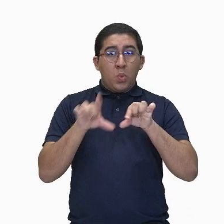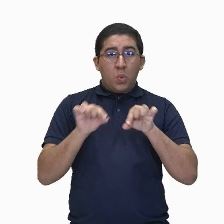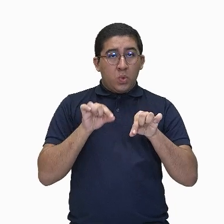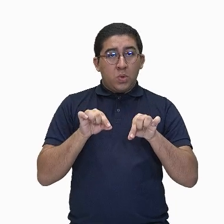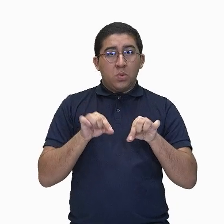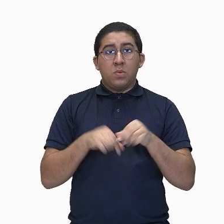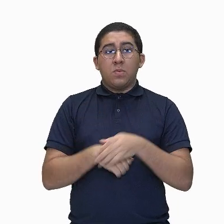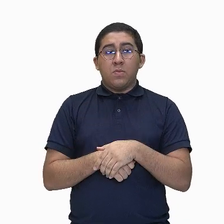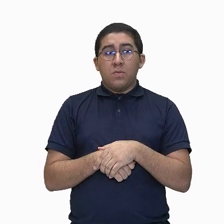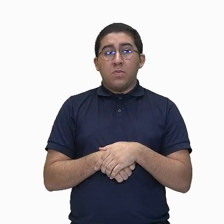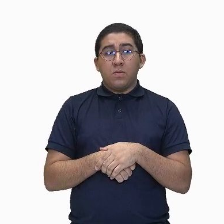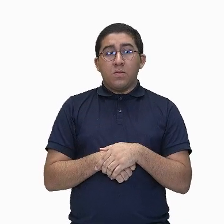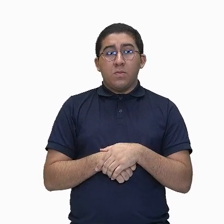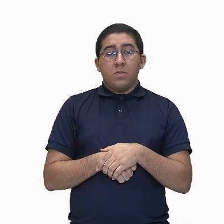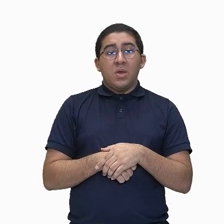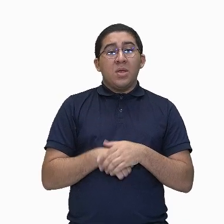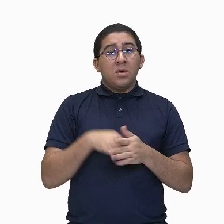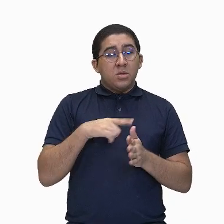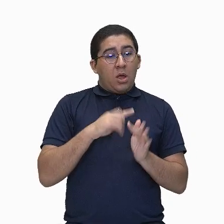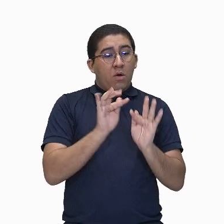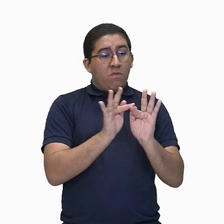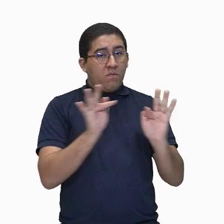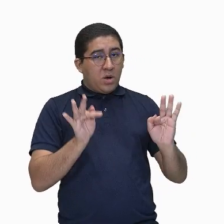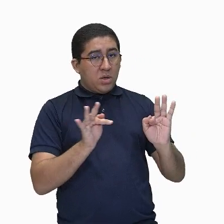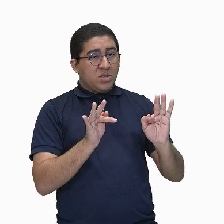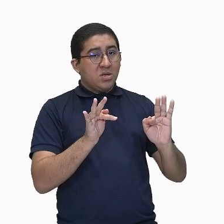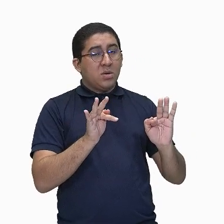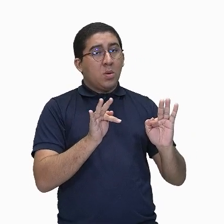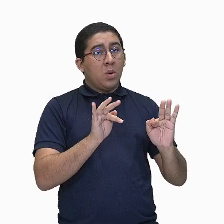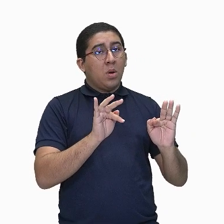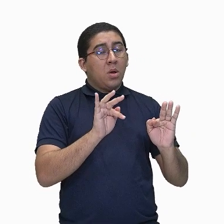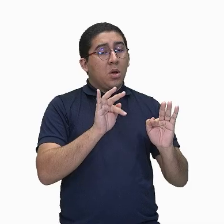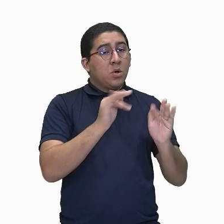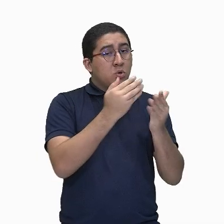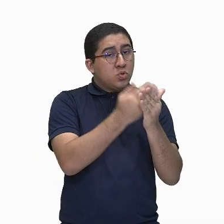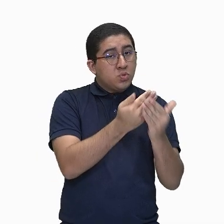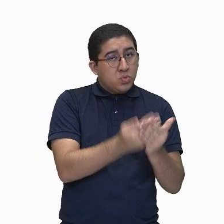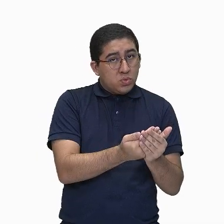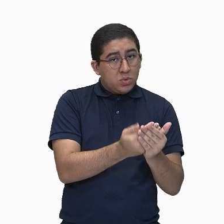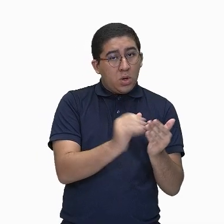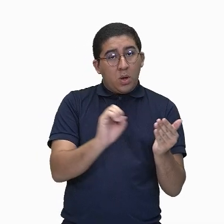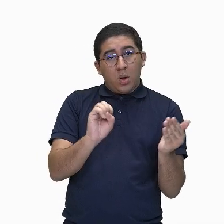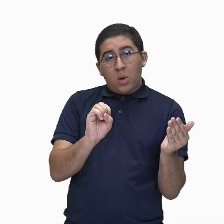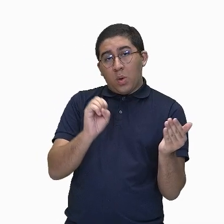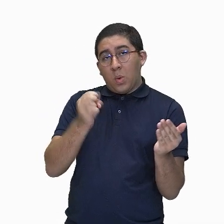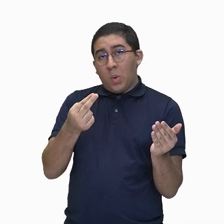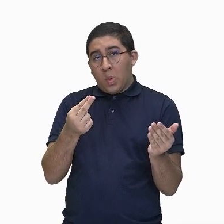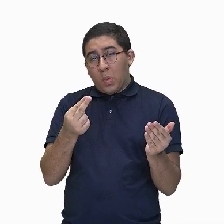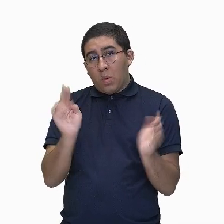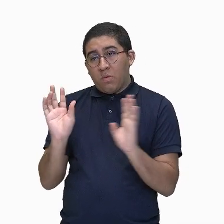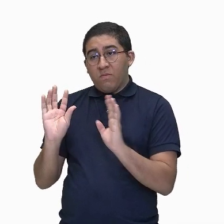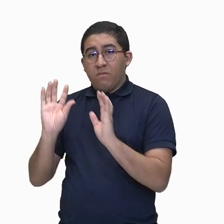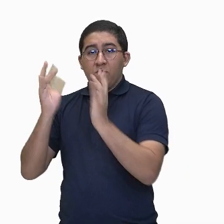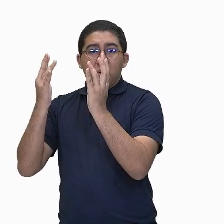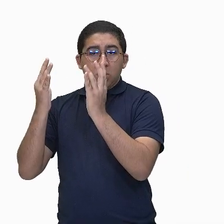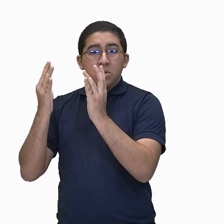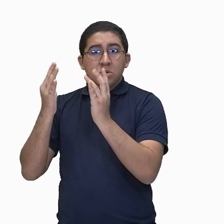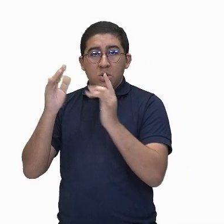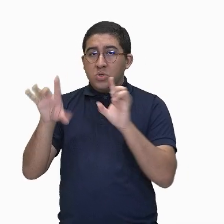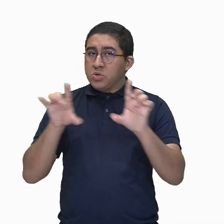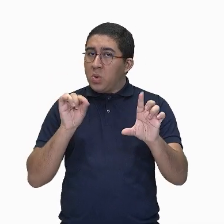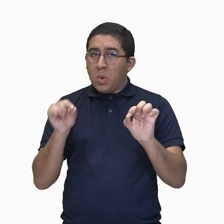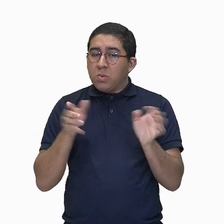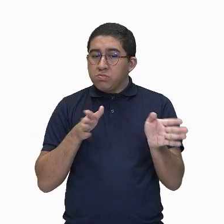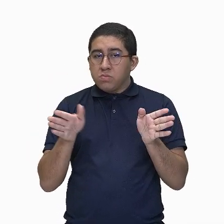você estuda, é uma ação. Ou você vai para a festa. É outra ação diferente. Então, você tem que escolher uma das duas.